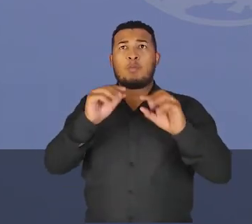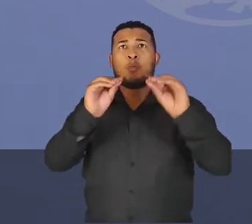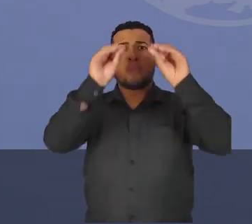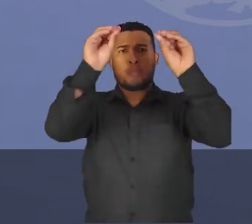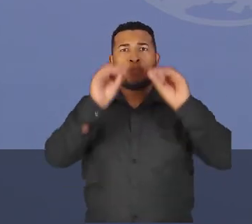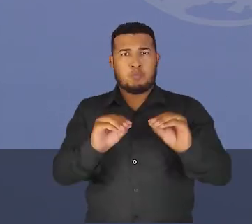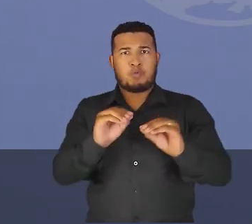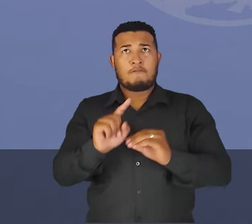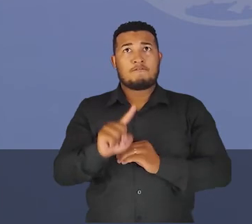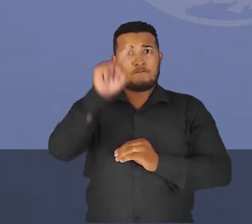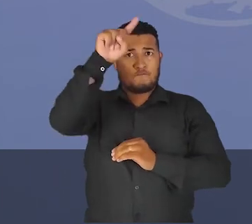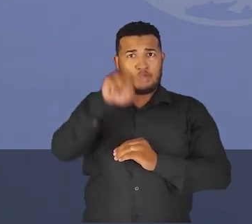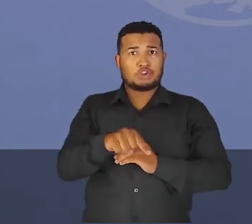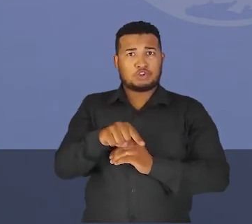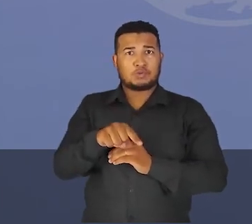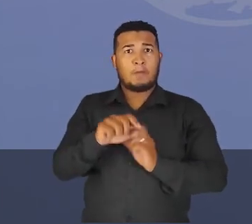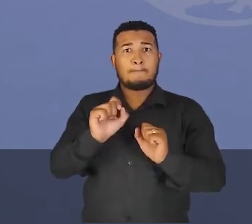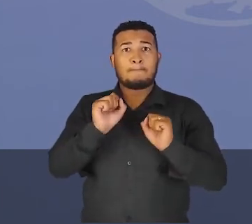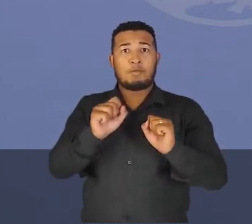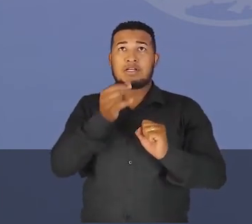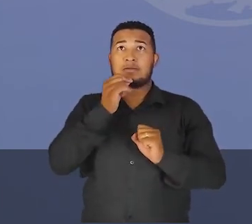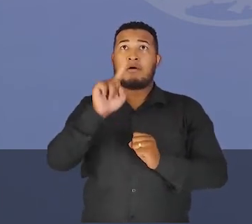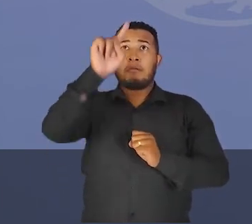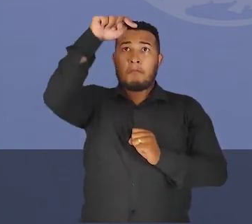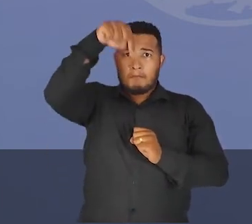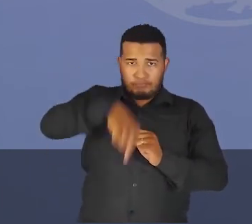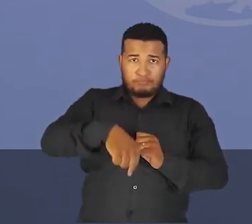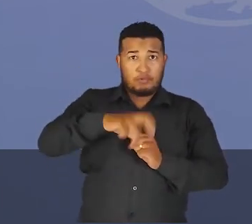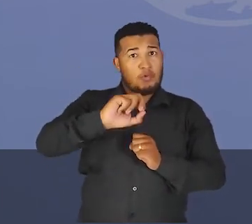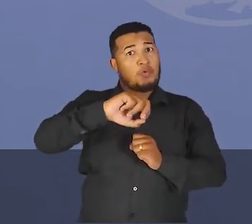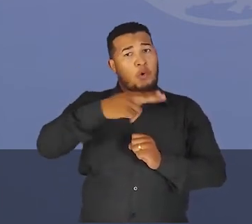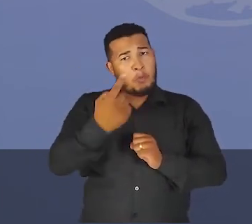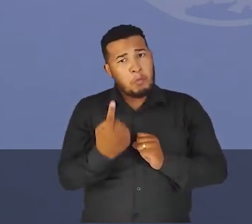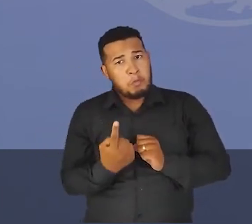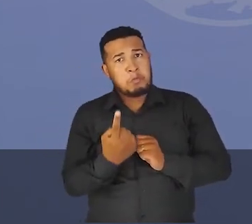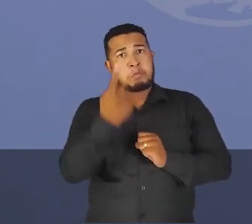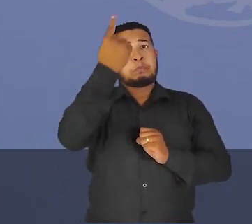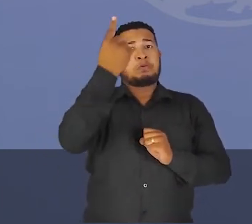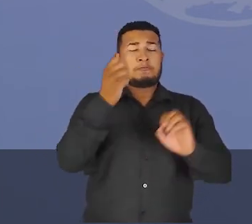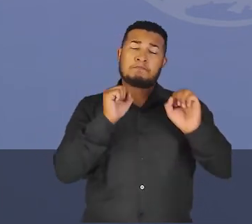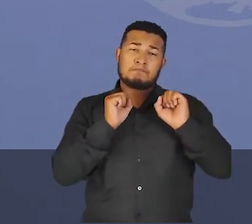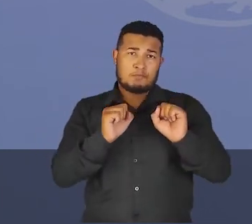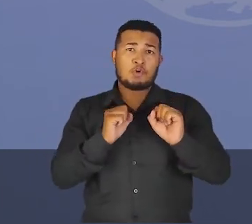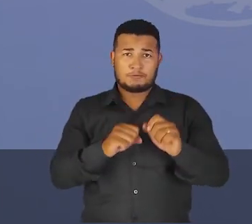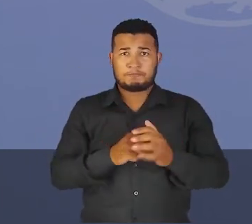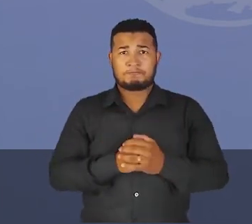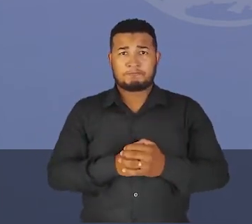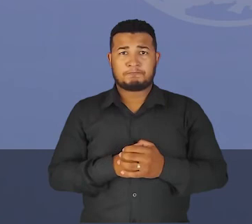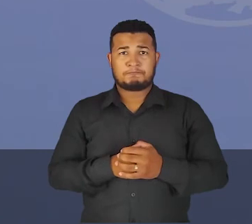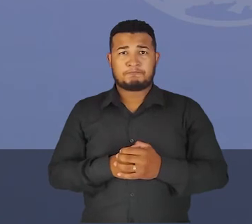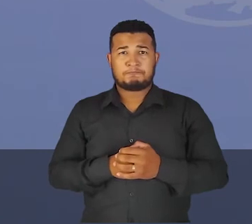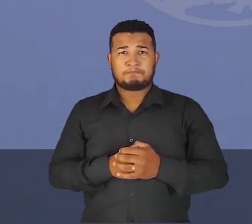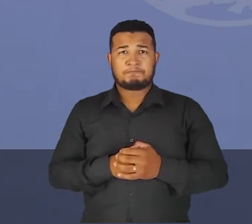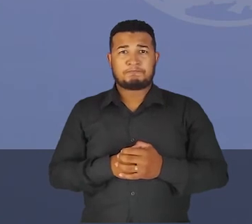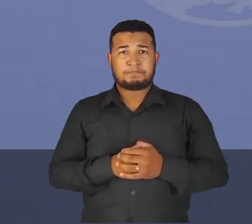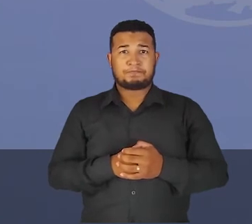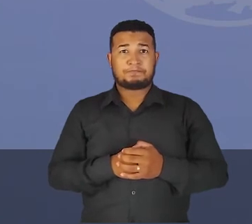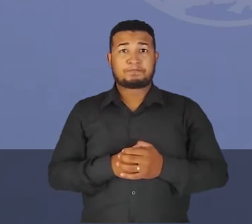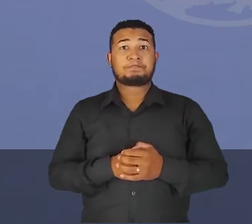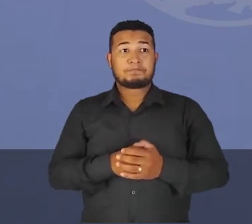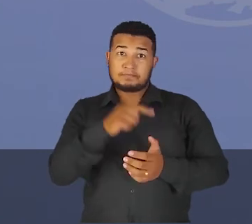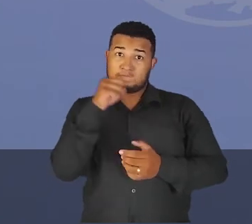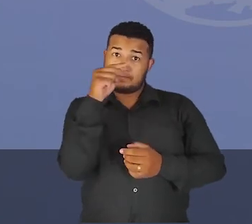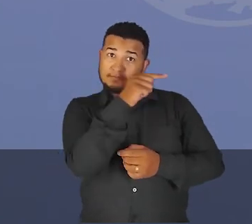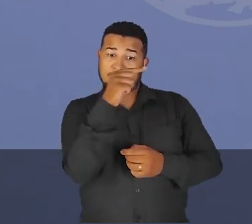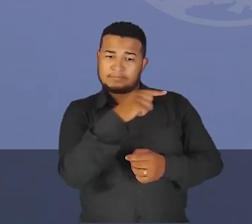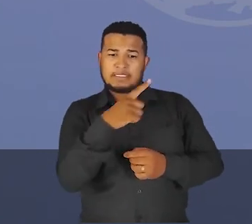na vertical de cima para baixo ou pode se deslocar na vertical de baixo para cima. Nesse